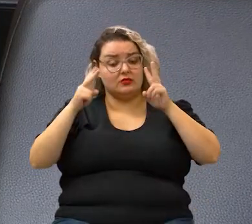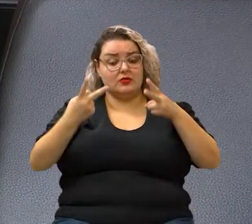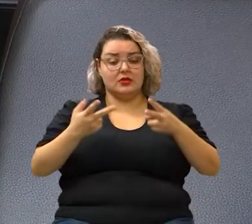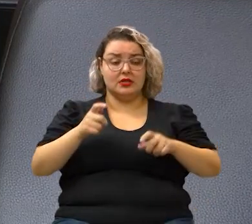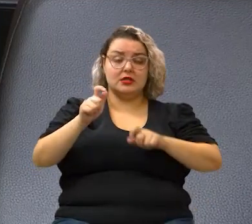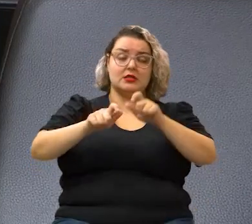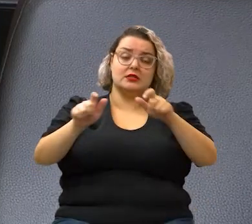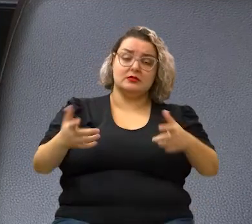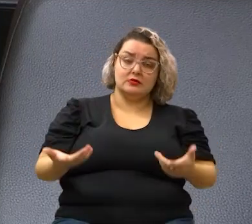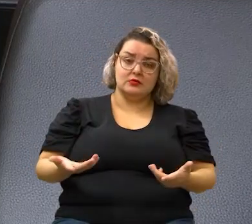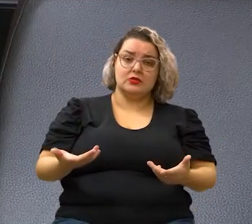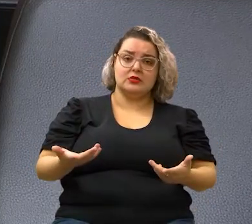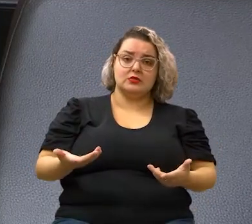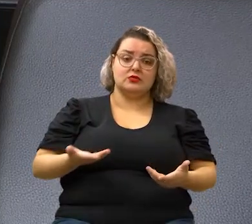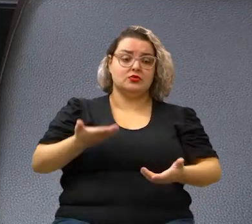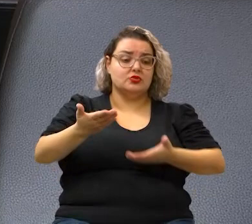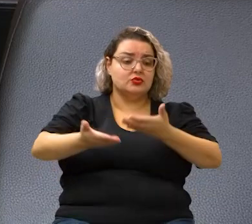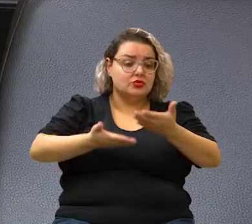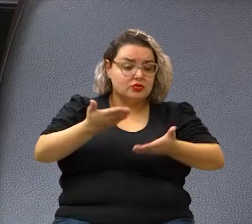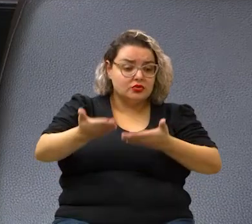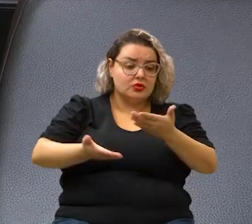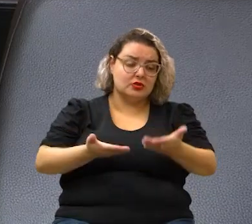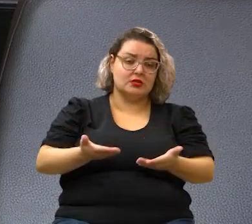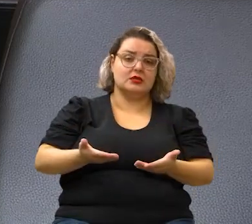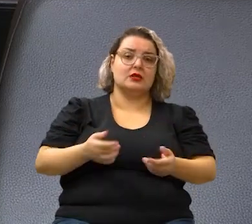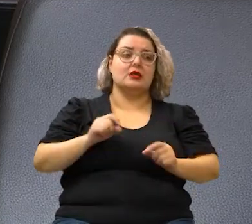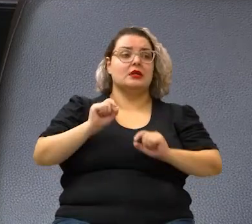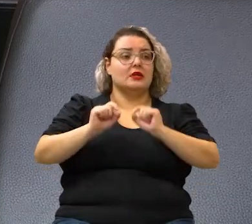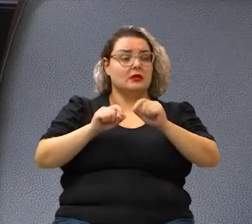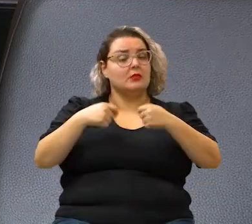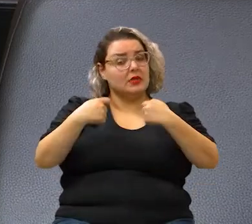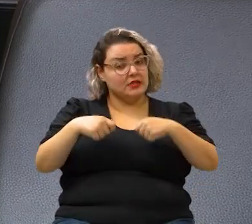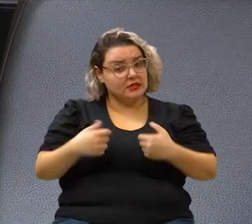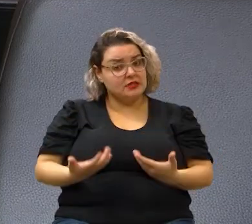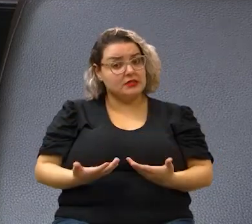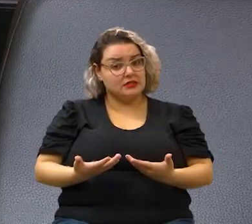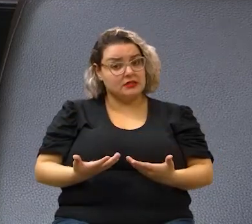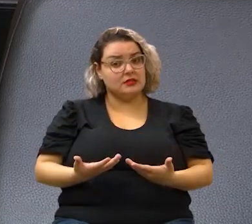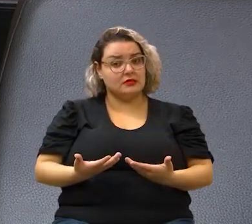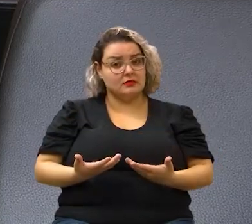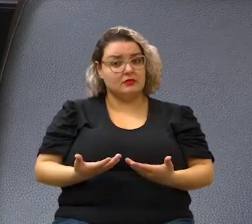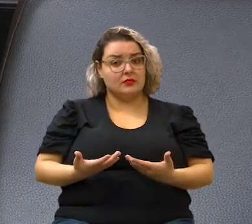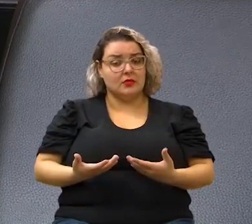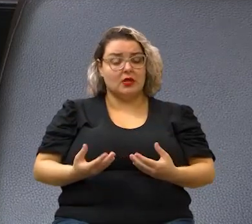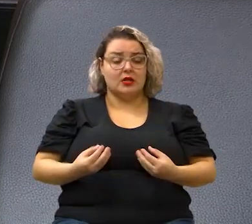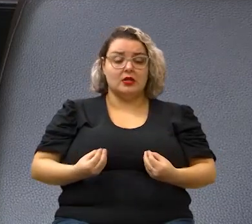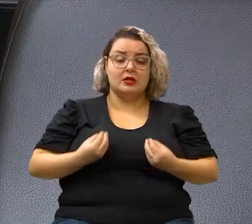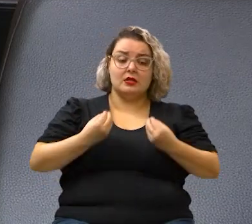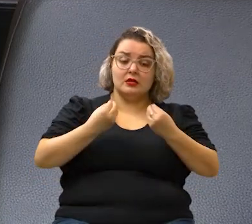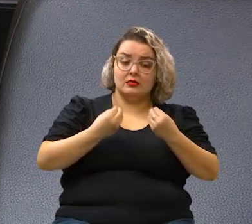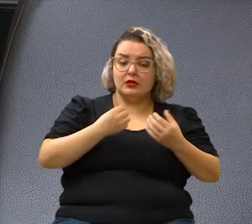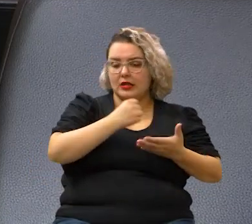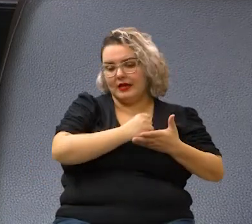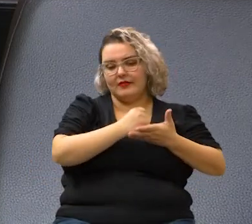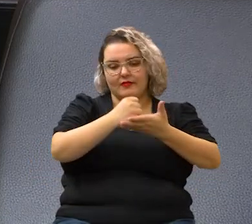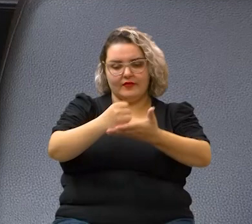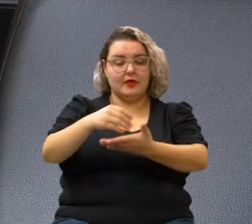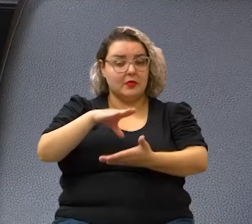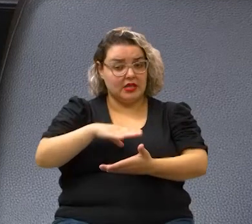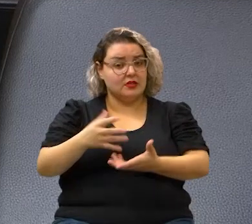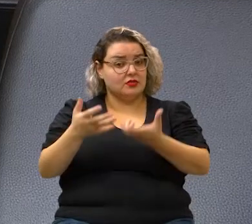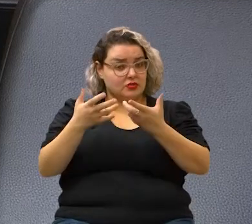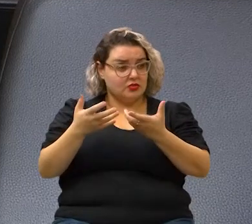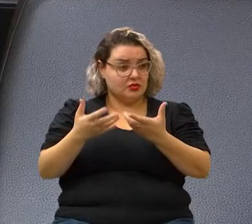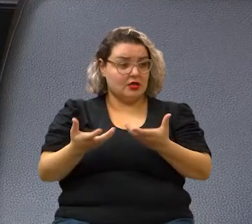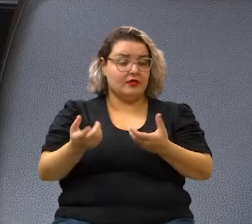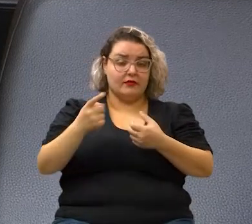olhar para essas pessoas no sentido de tratar quem tem que ser tratado, devolver para a cidade de origem aqueles